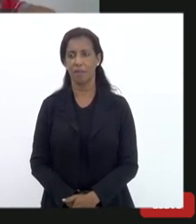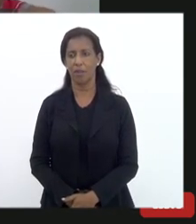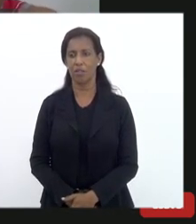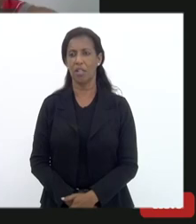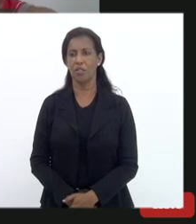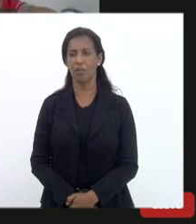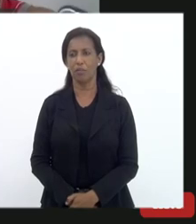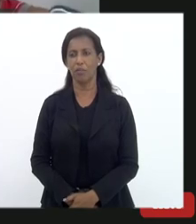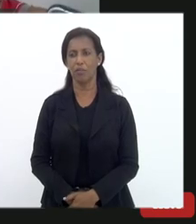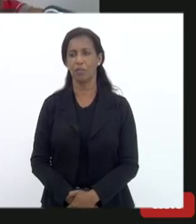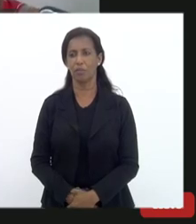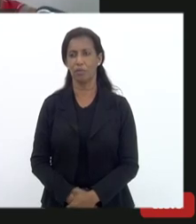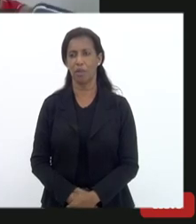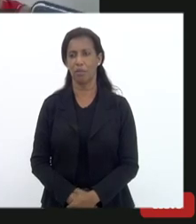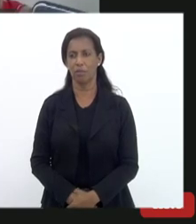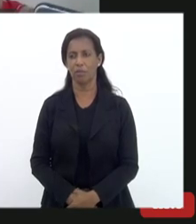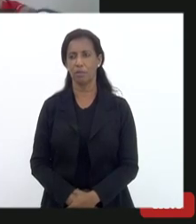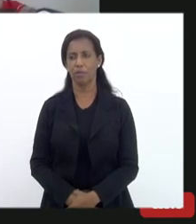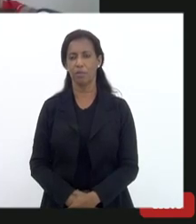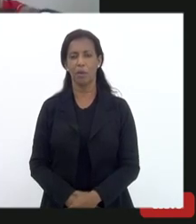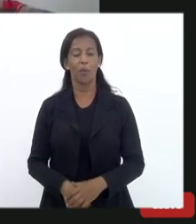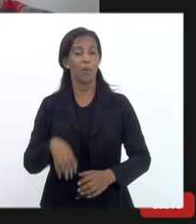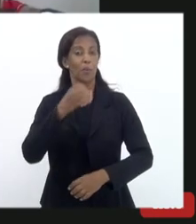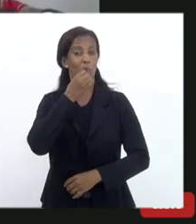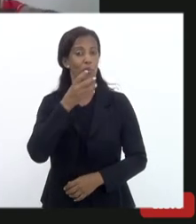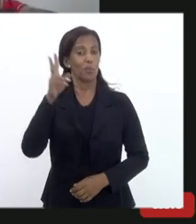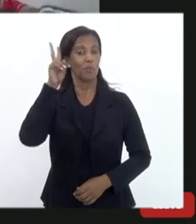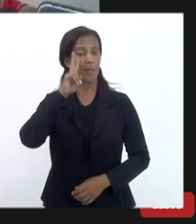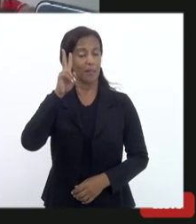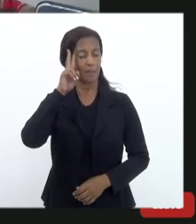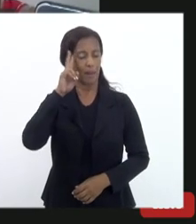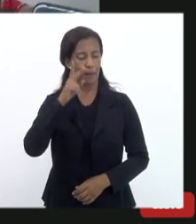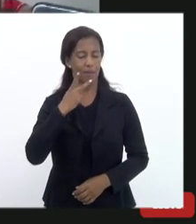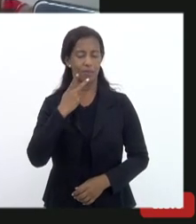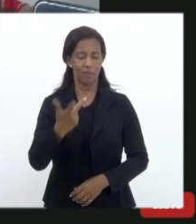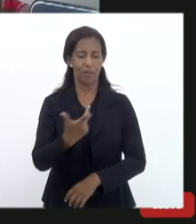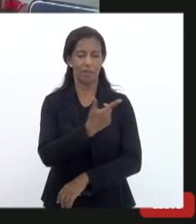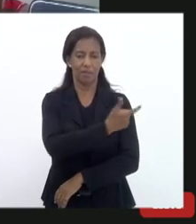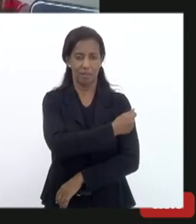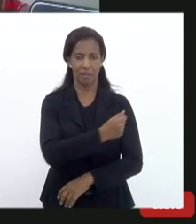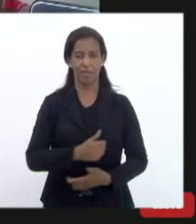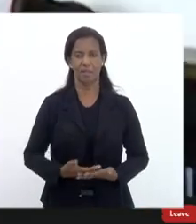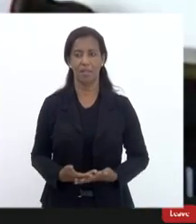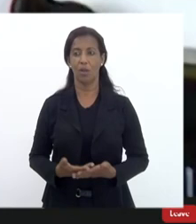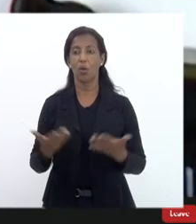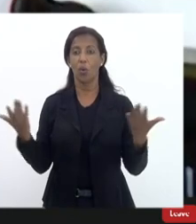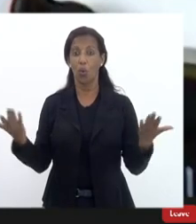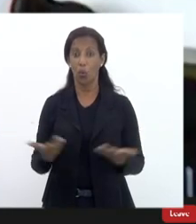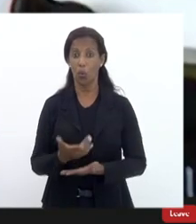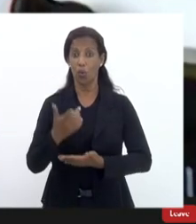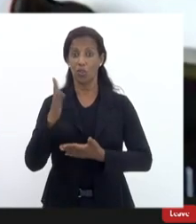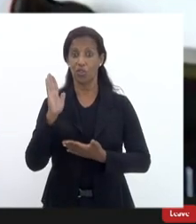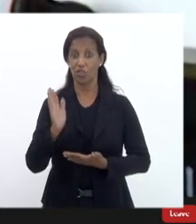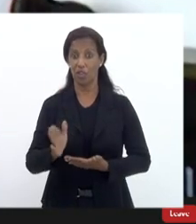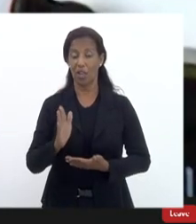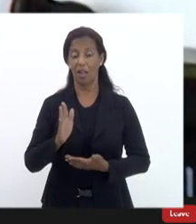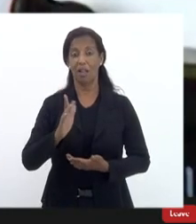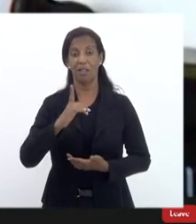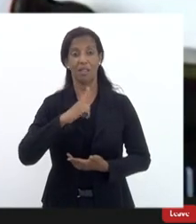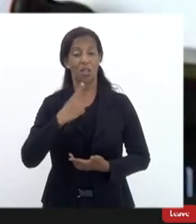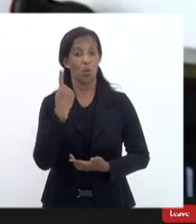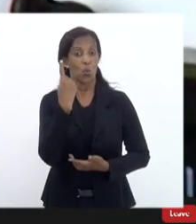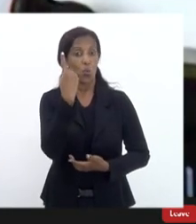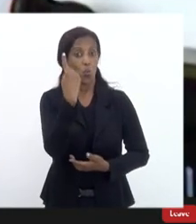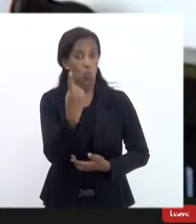Obrigado, Hugo. É muito bem lembrado falar da importância da vacinação. Hoje saiu uma matéria mostrando que hoje no Brasil, um em